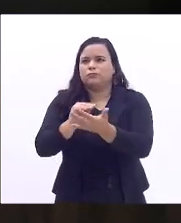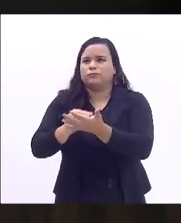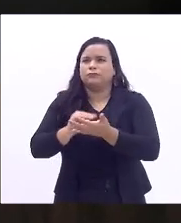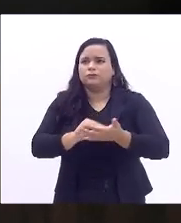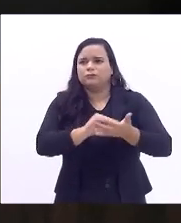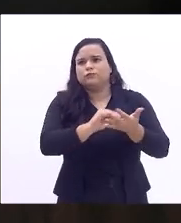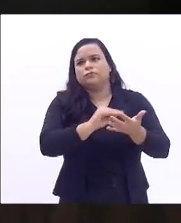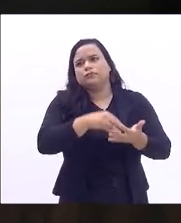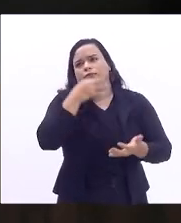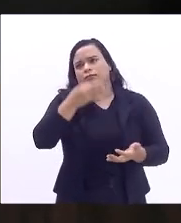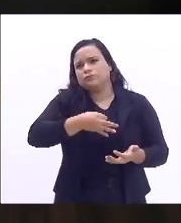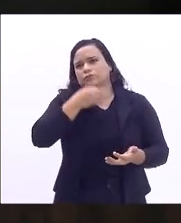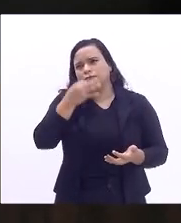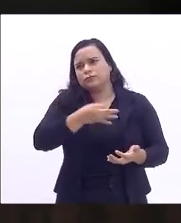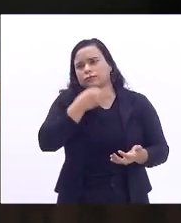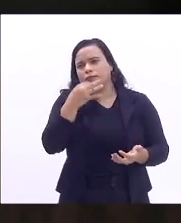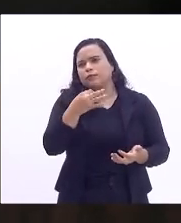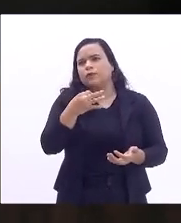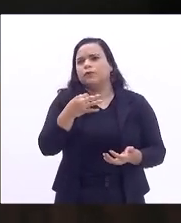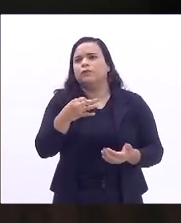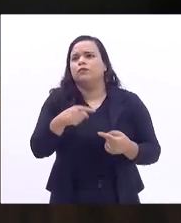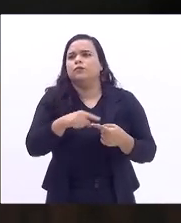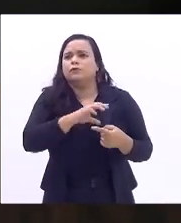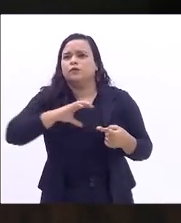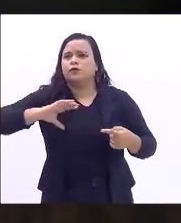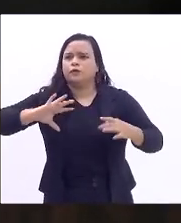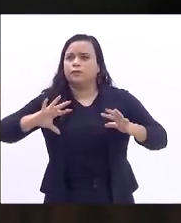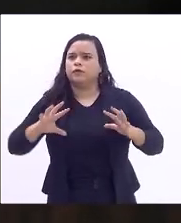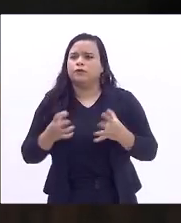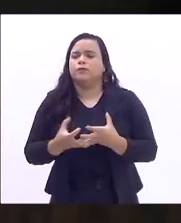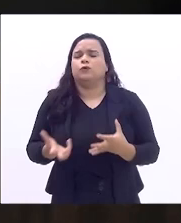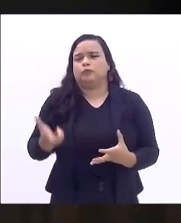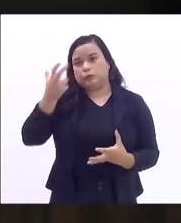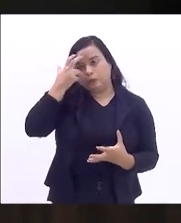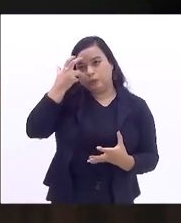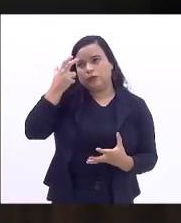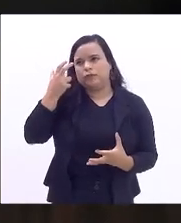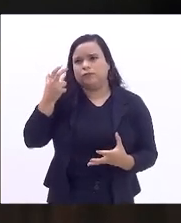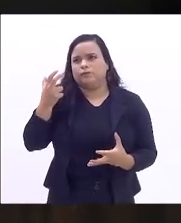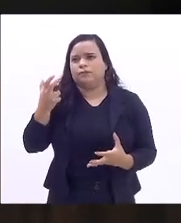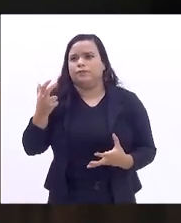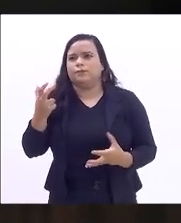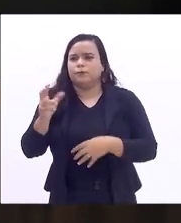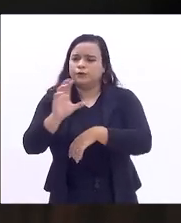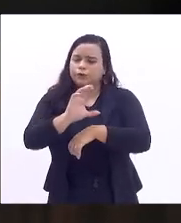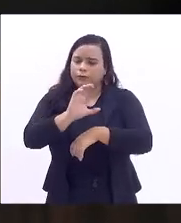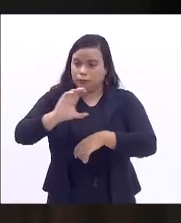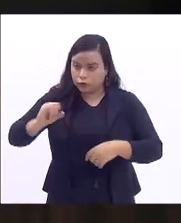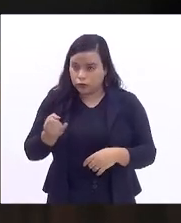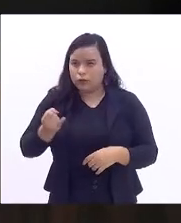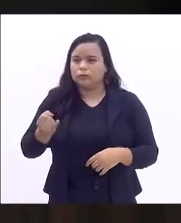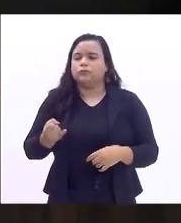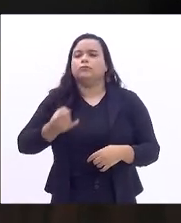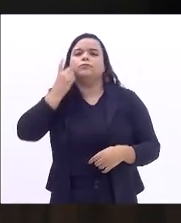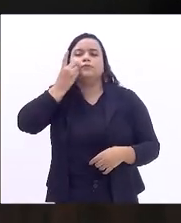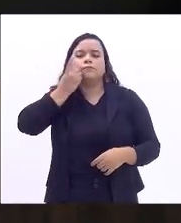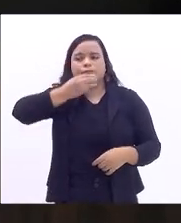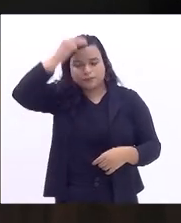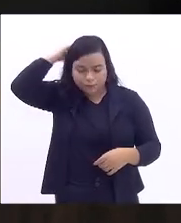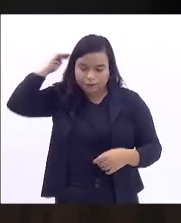municipais pro emite parecer pela comissão de Cultura perda um Quais são os Justiça sentada mas